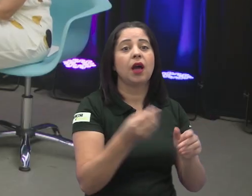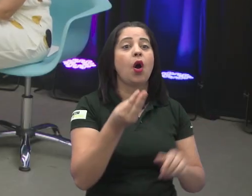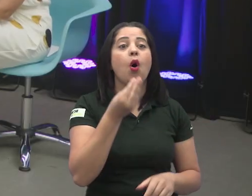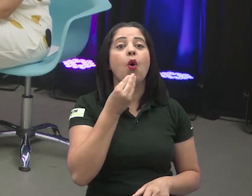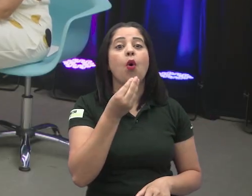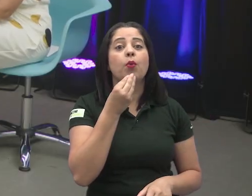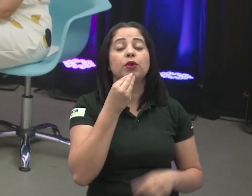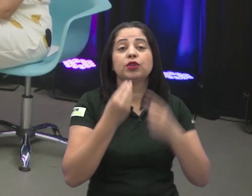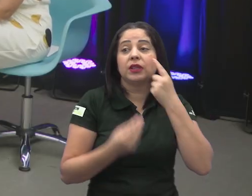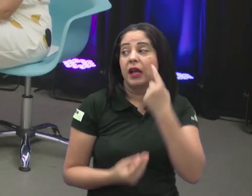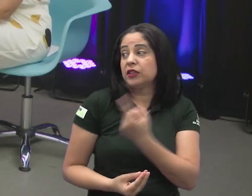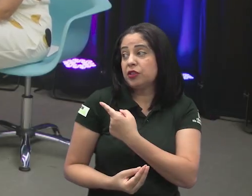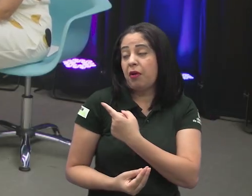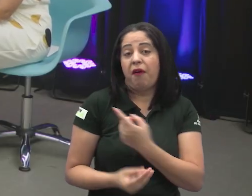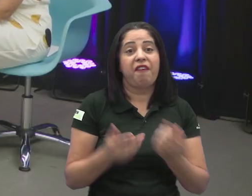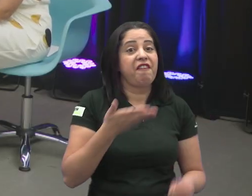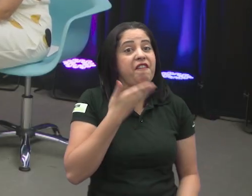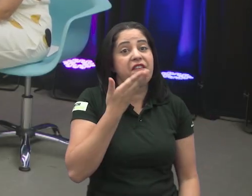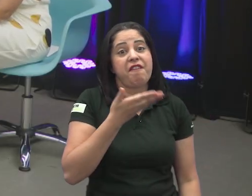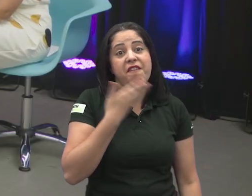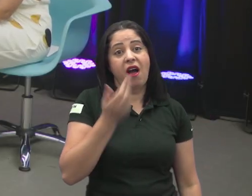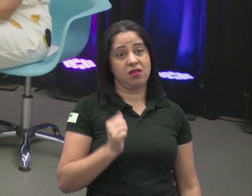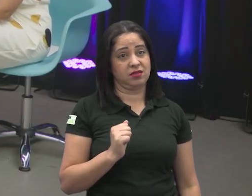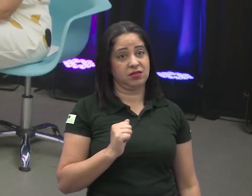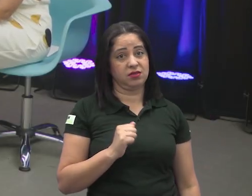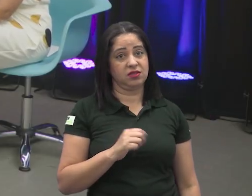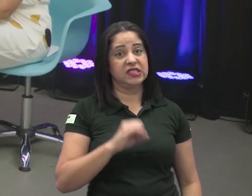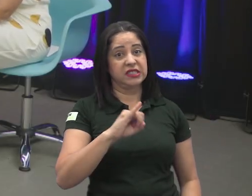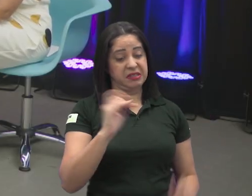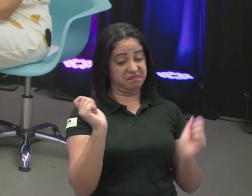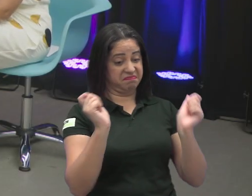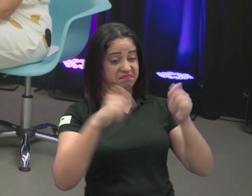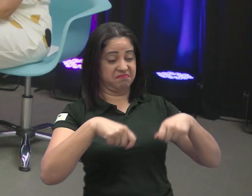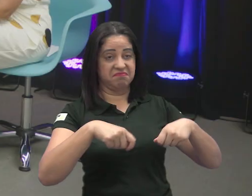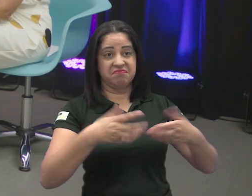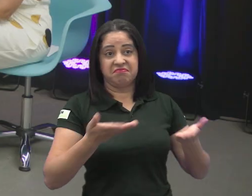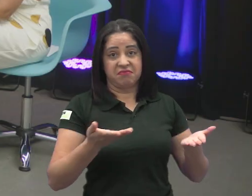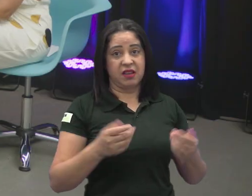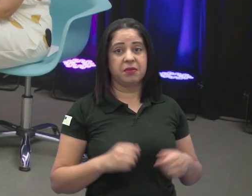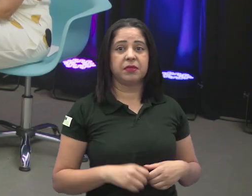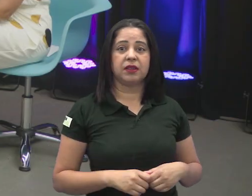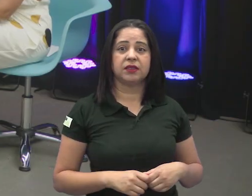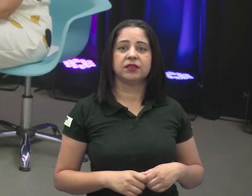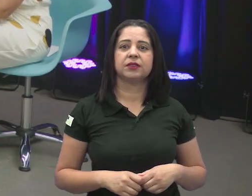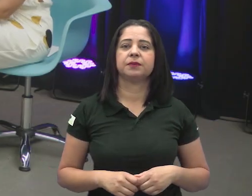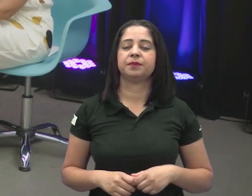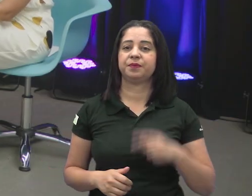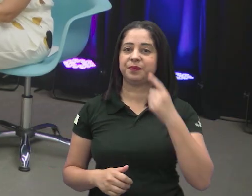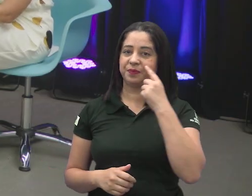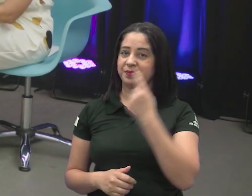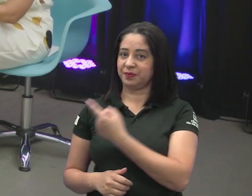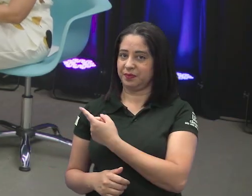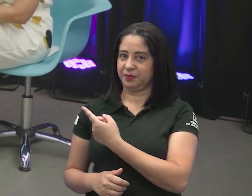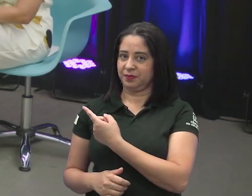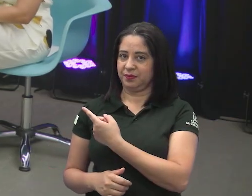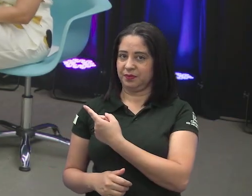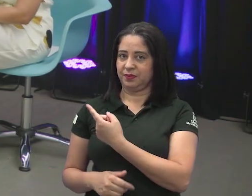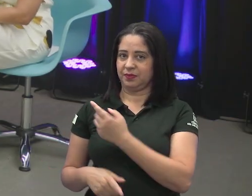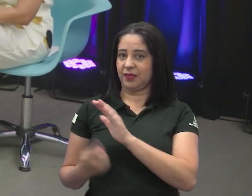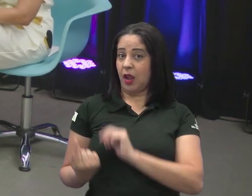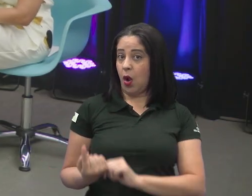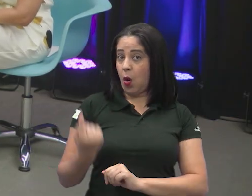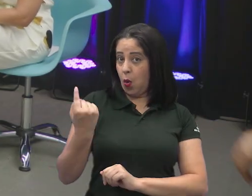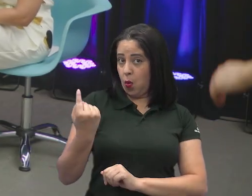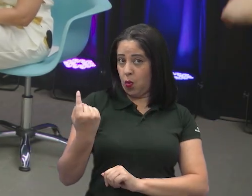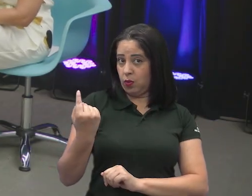quando a oportunidade, se você tiver uma habilidade manual, você está com o trabalho aqui com você. Muito bom. Né? Ó, a Mirna não trouxe só